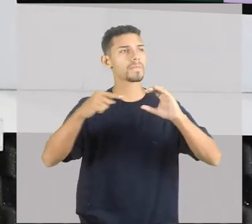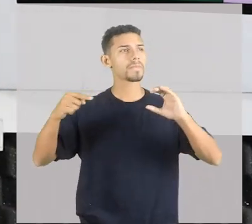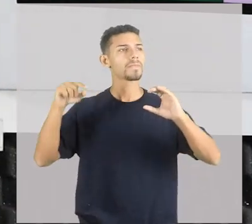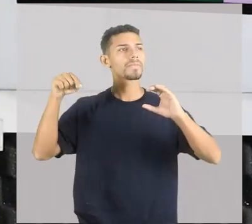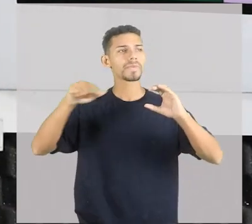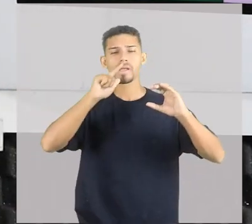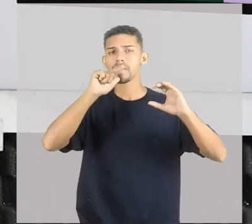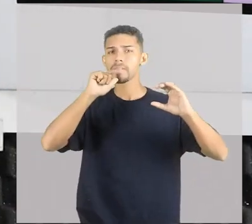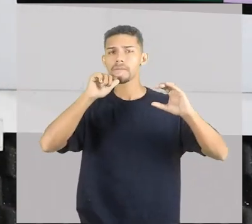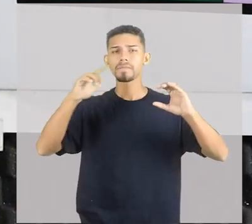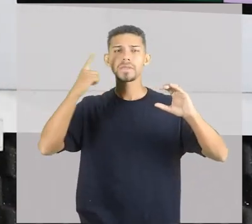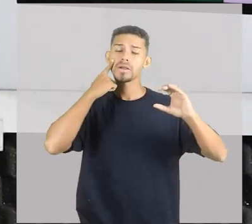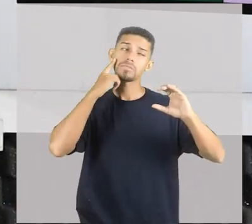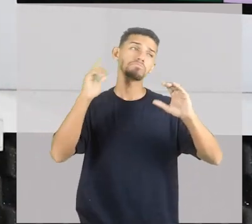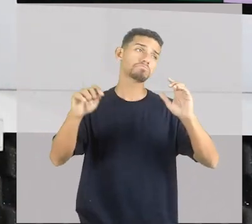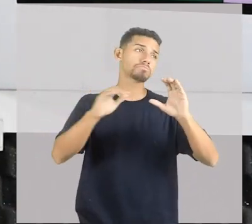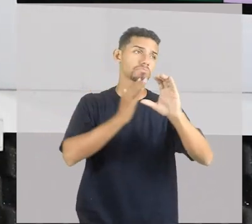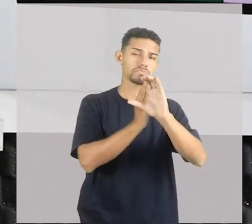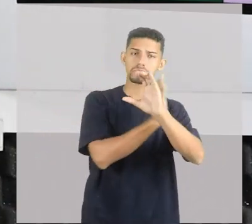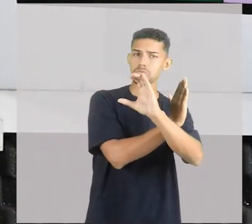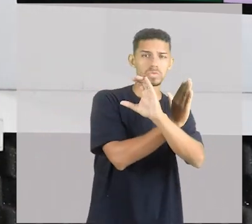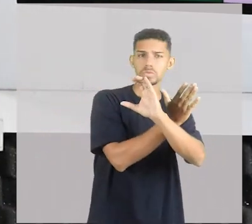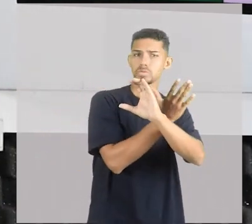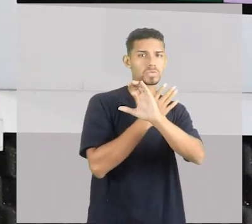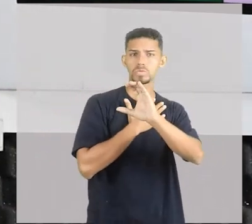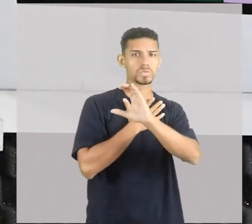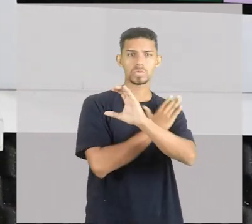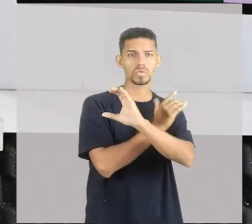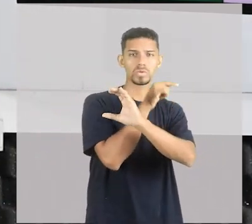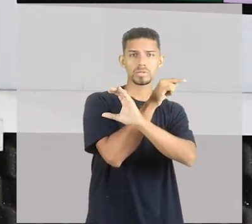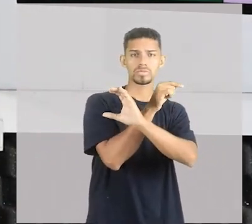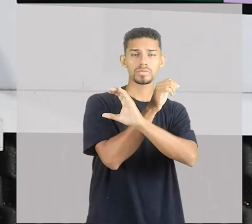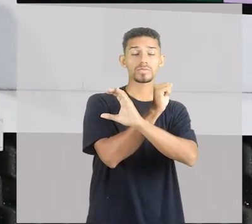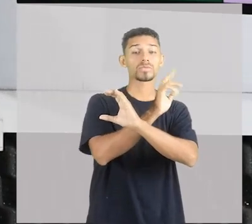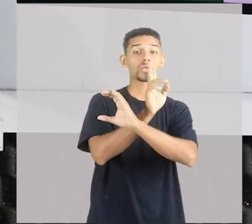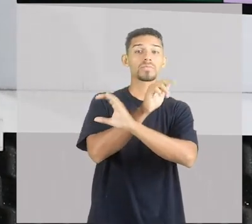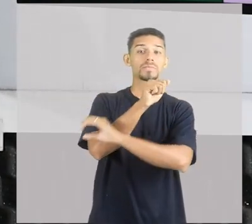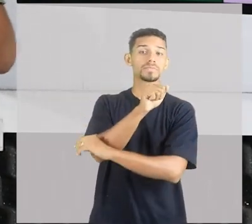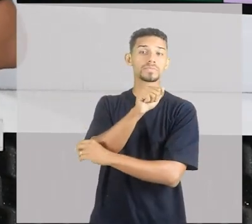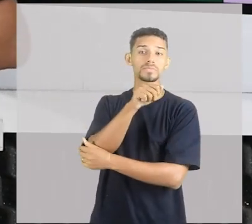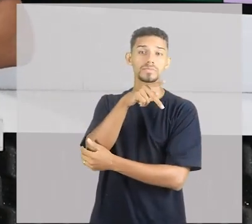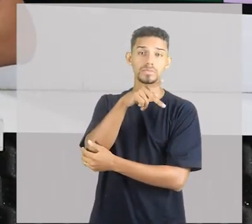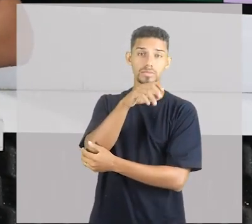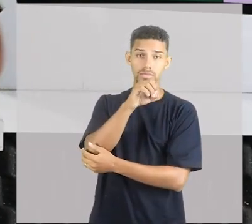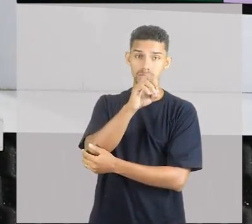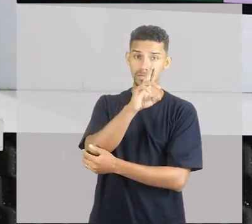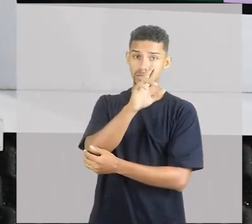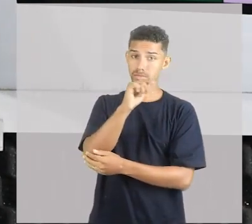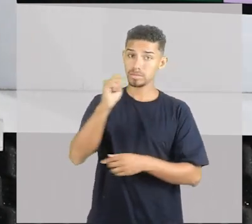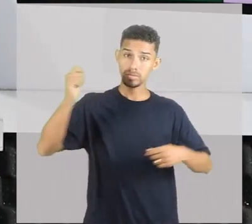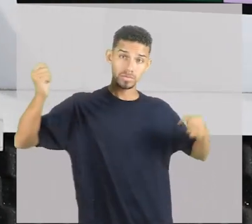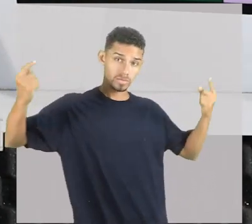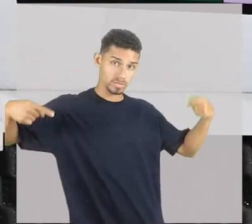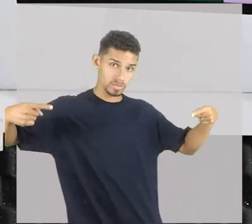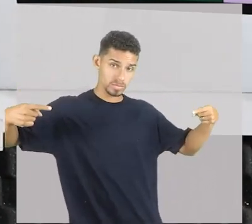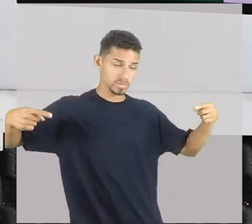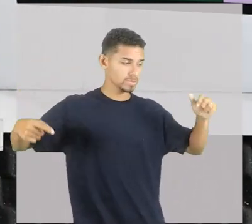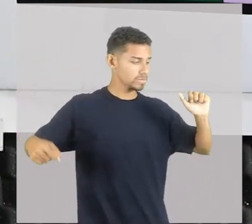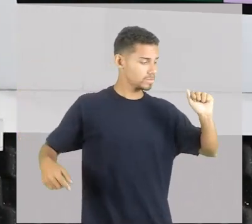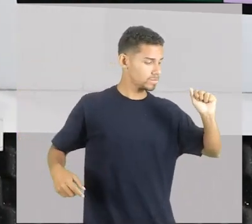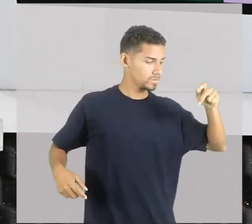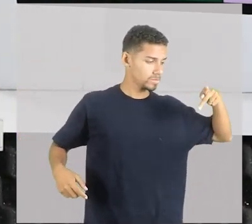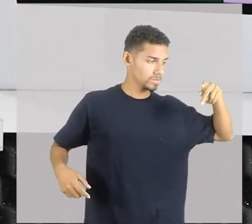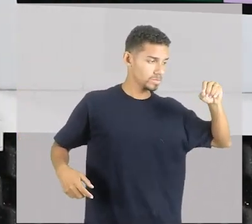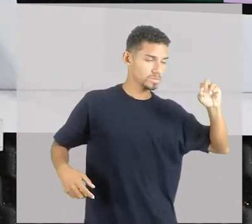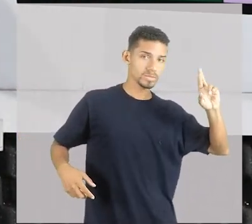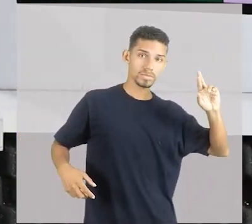E também tem uma parte que não gosta de água. É a parte apolar da estrutura. Essa característica faz